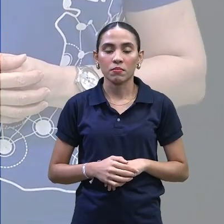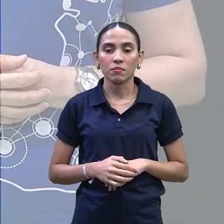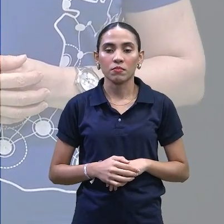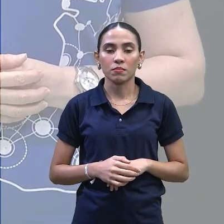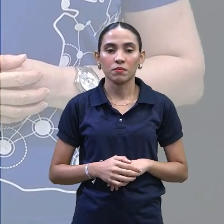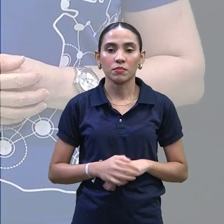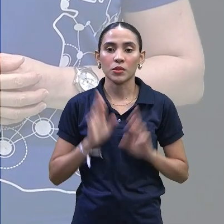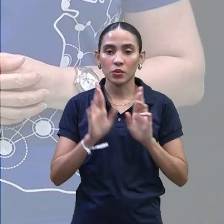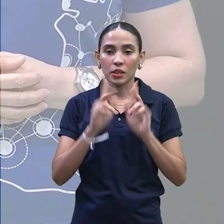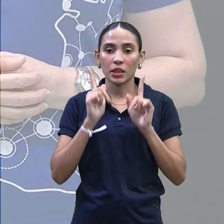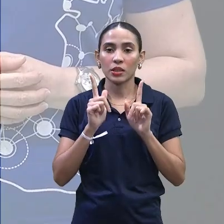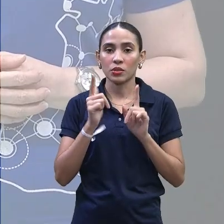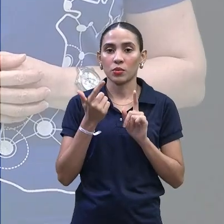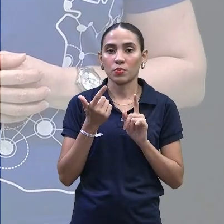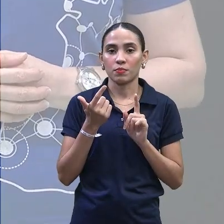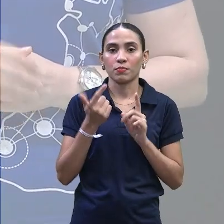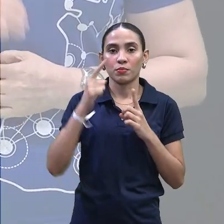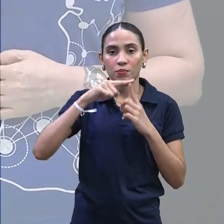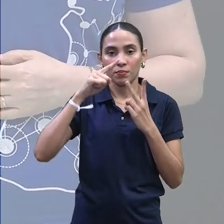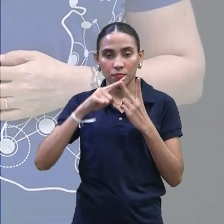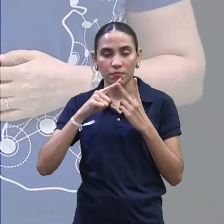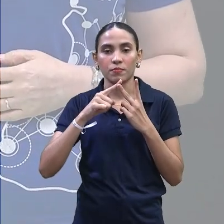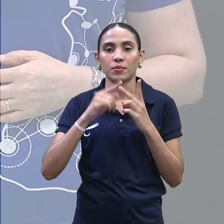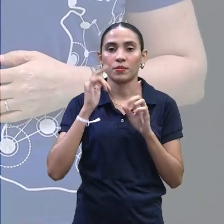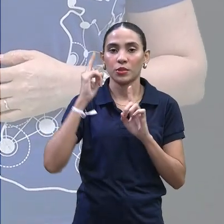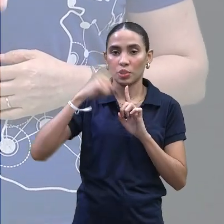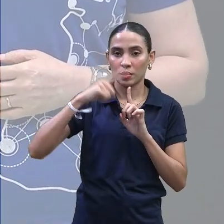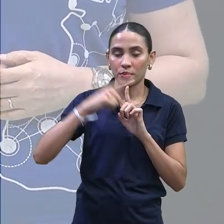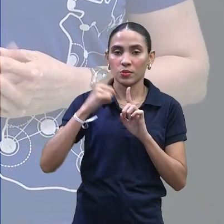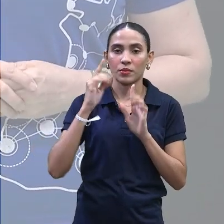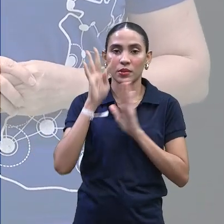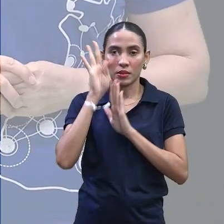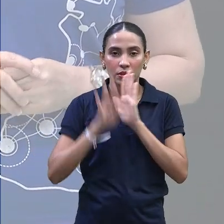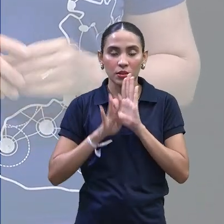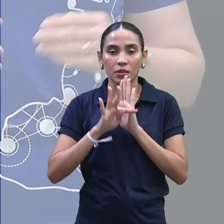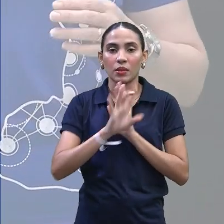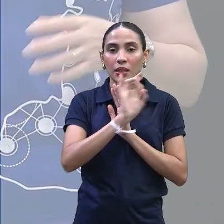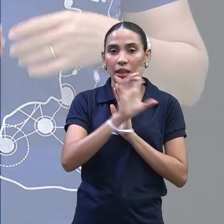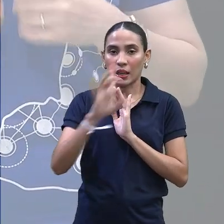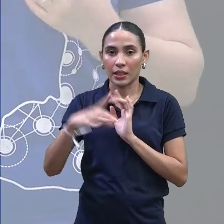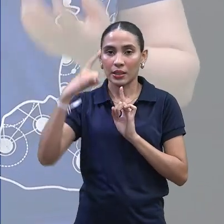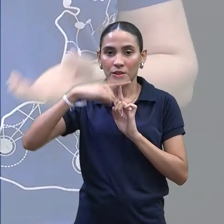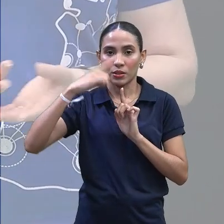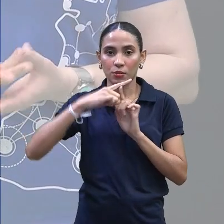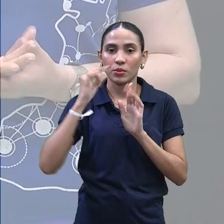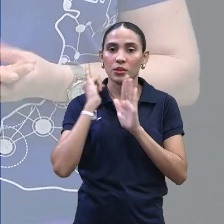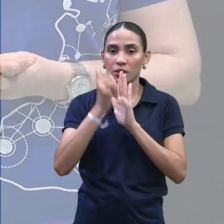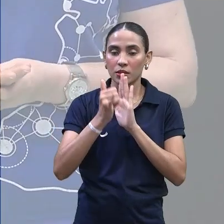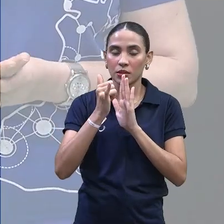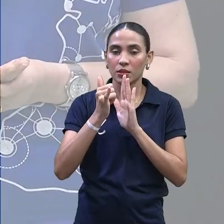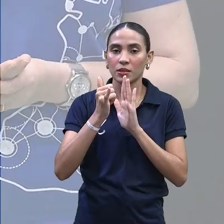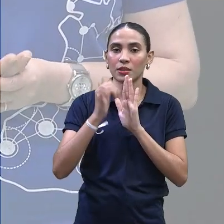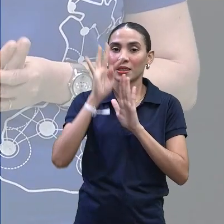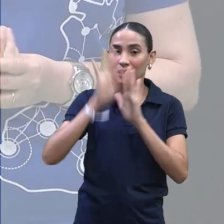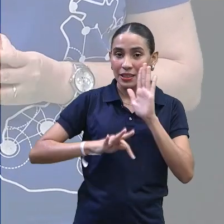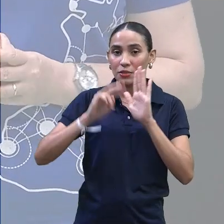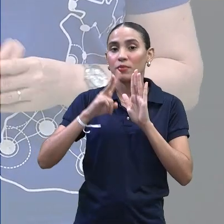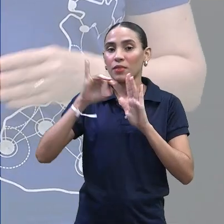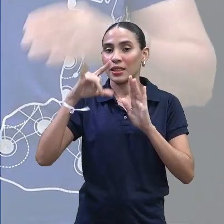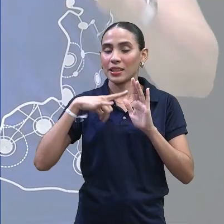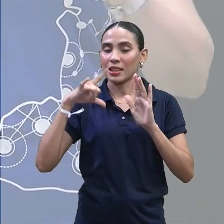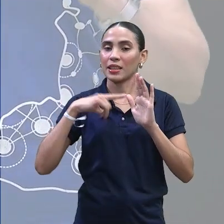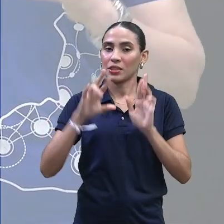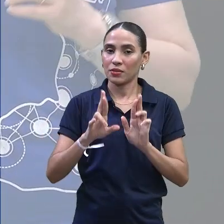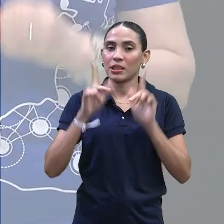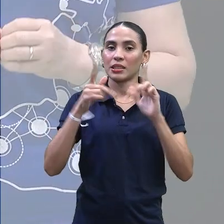2 tipos textuais. Então, para cada tipo textual, nós vamos ter características diferentes,